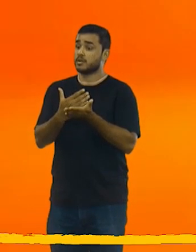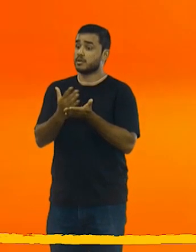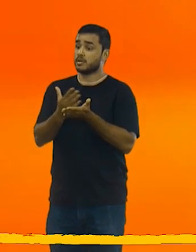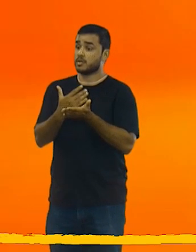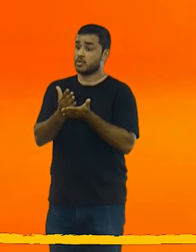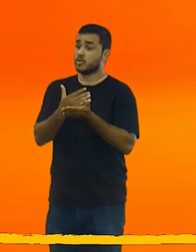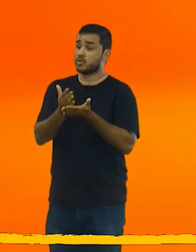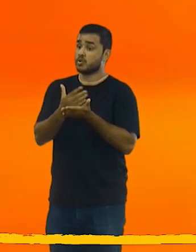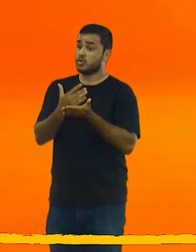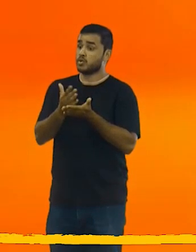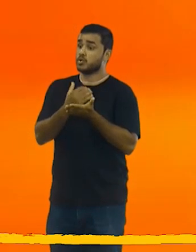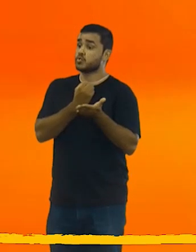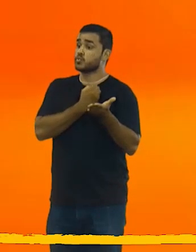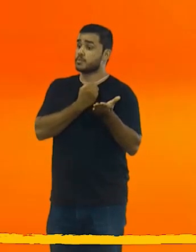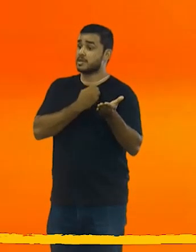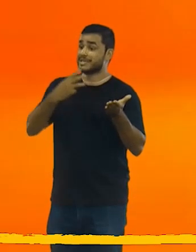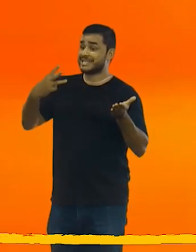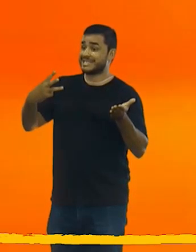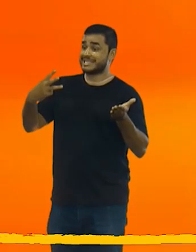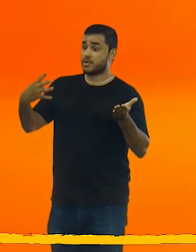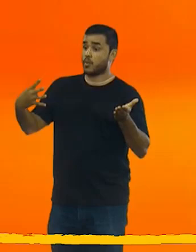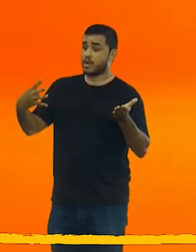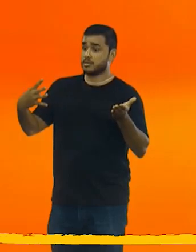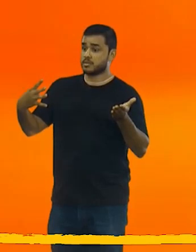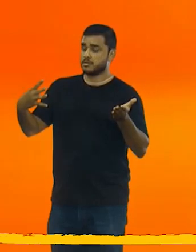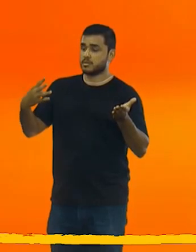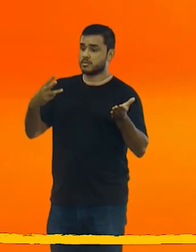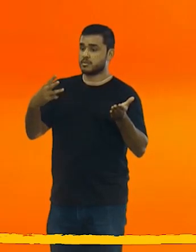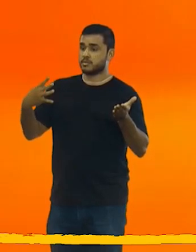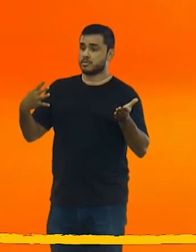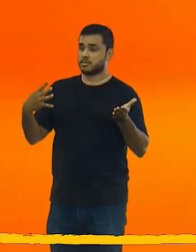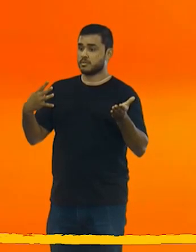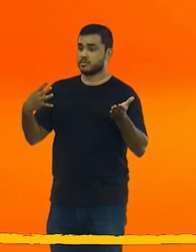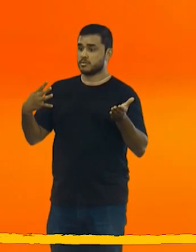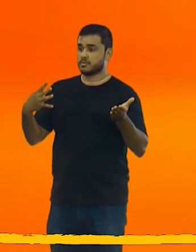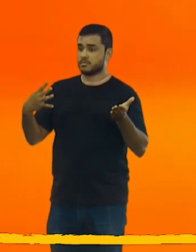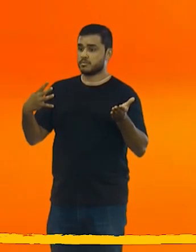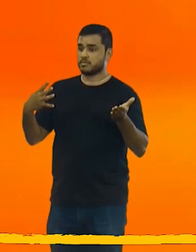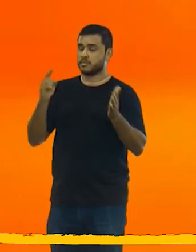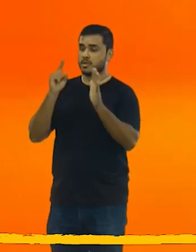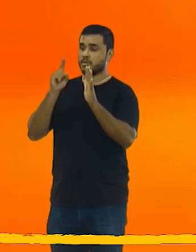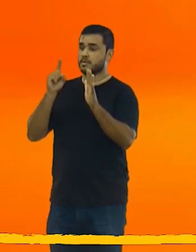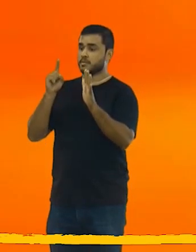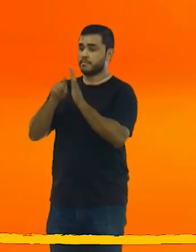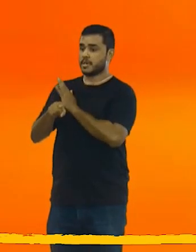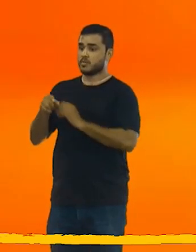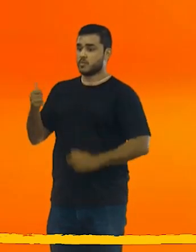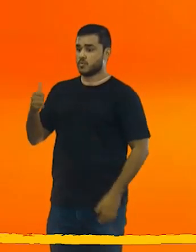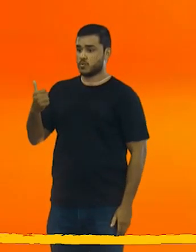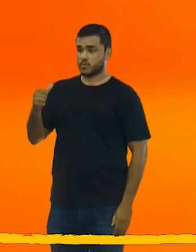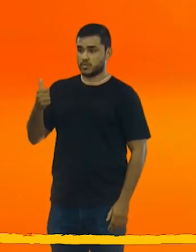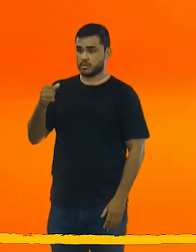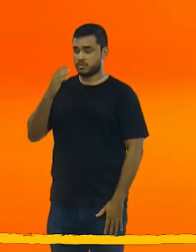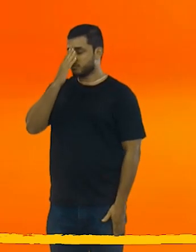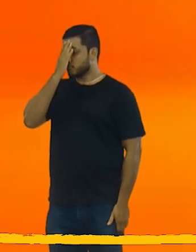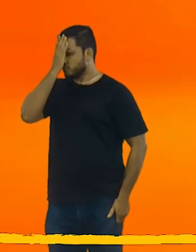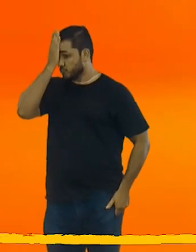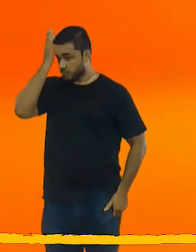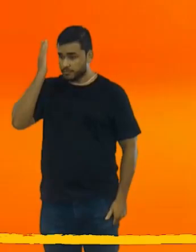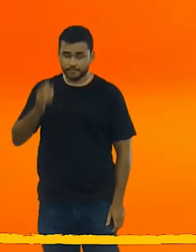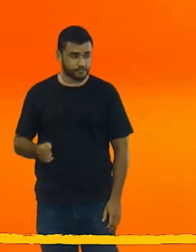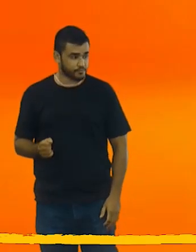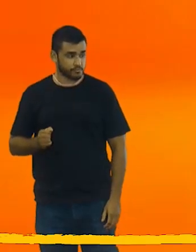de número 11. Questão de número 11, galera. Olha só.